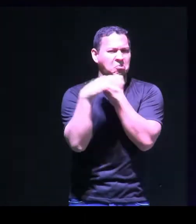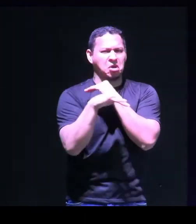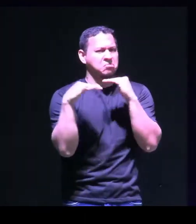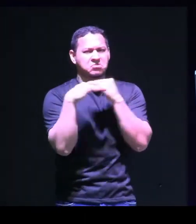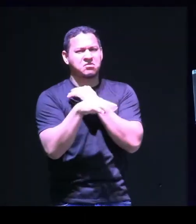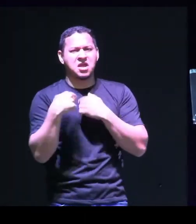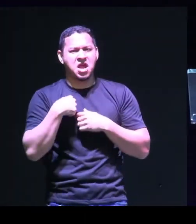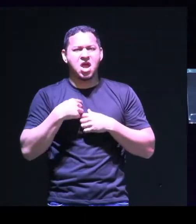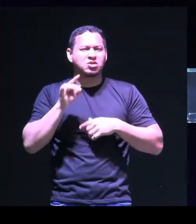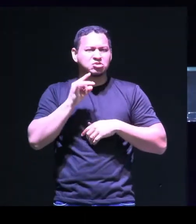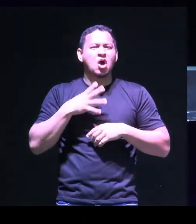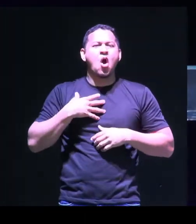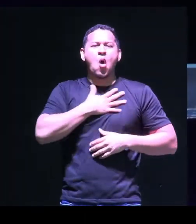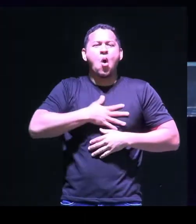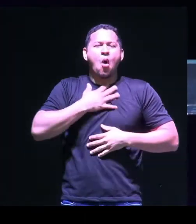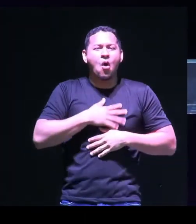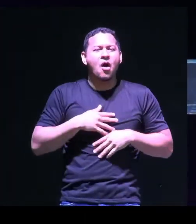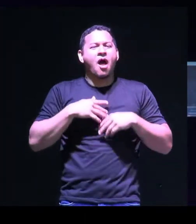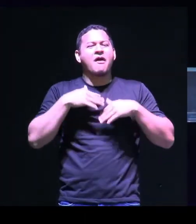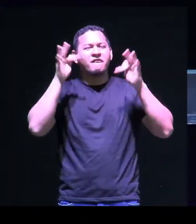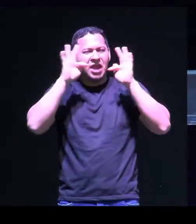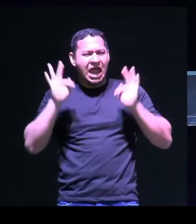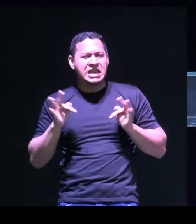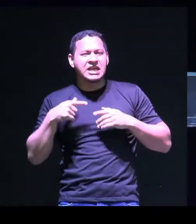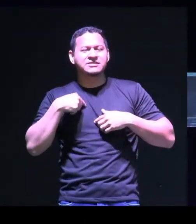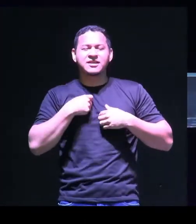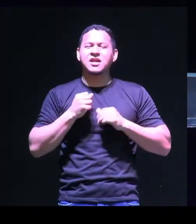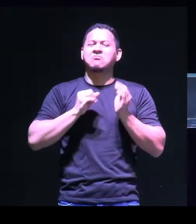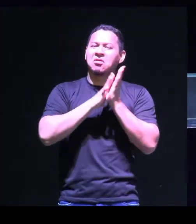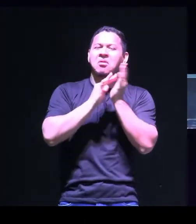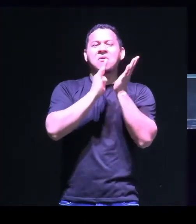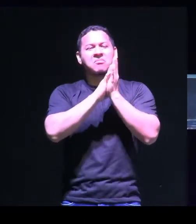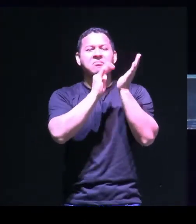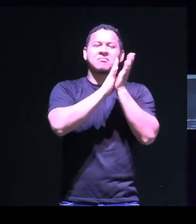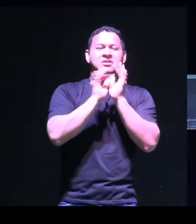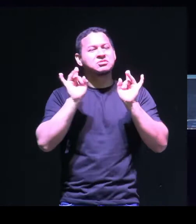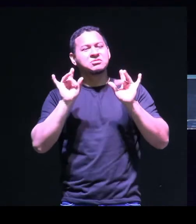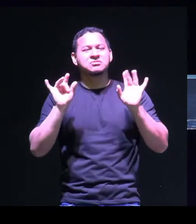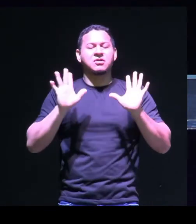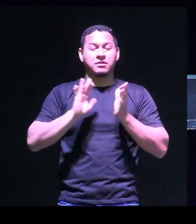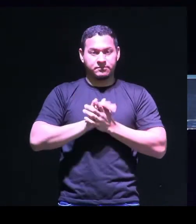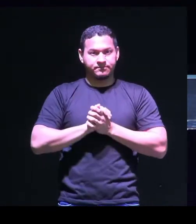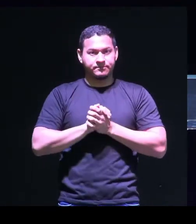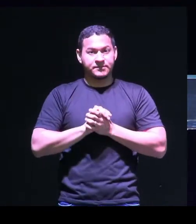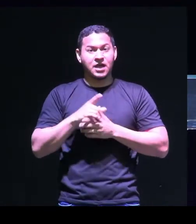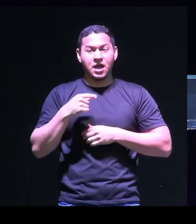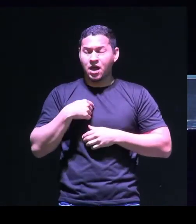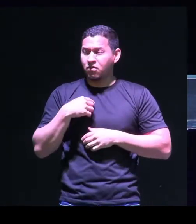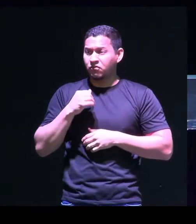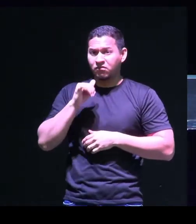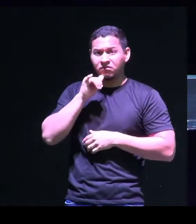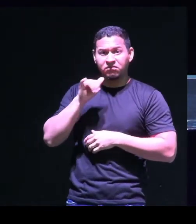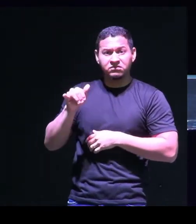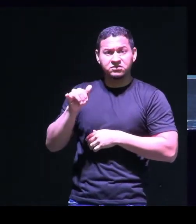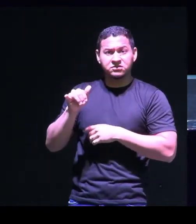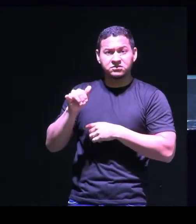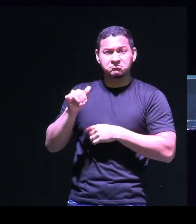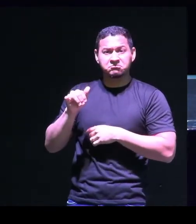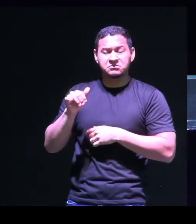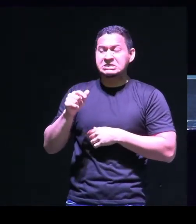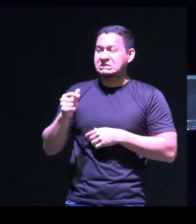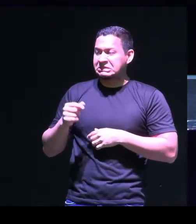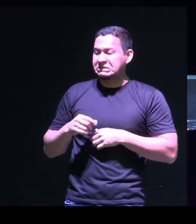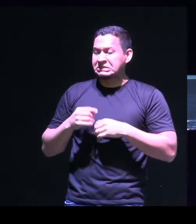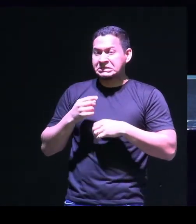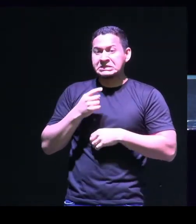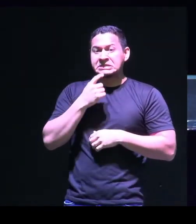aqui, adorando a Deus aqui, eu gosto de servir a Deus aqui, eu estou feliz, não estou desejando ir para lá não. Quase que eu diz assim, sangue de Jesus